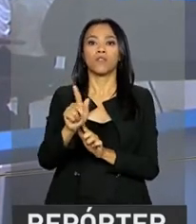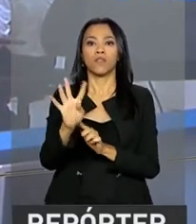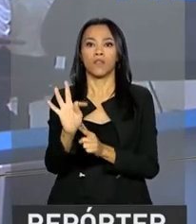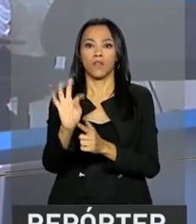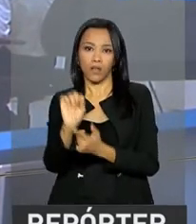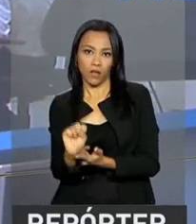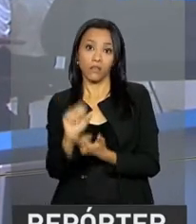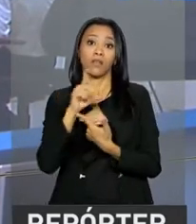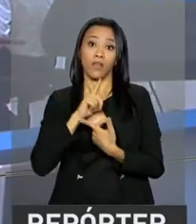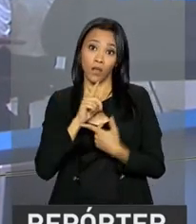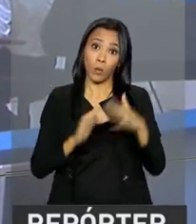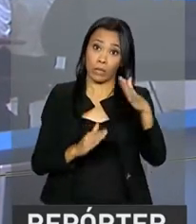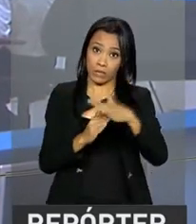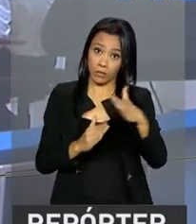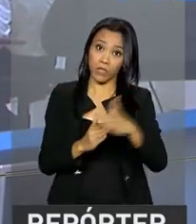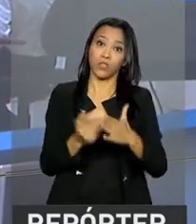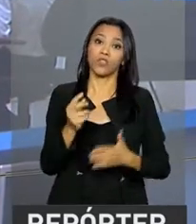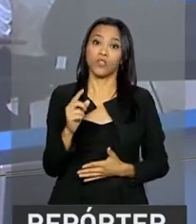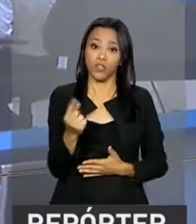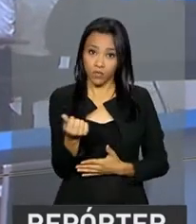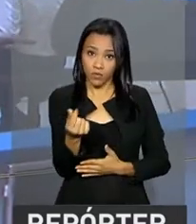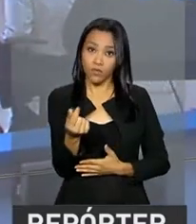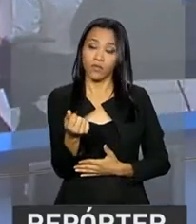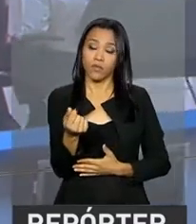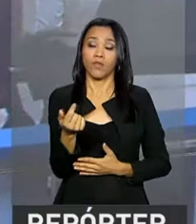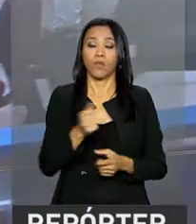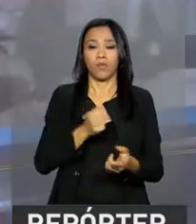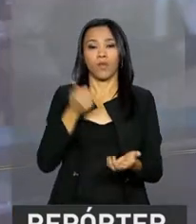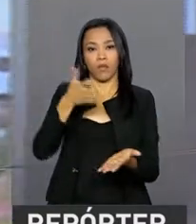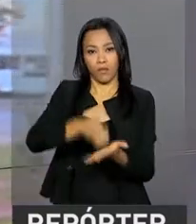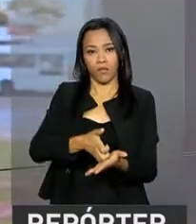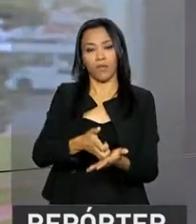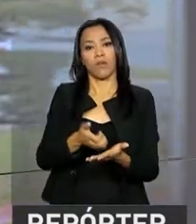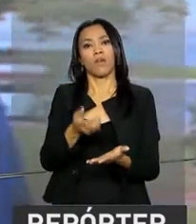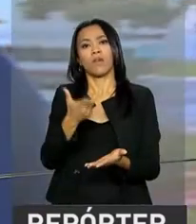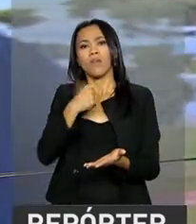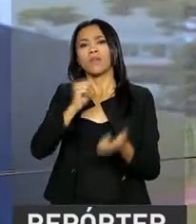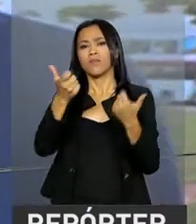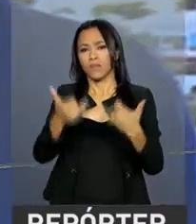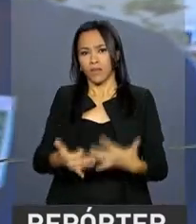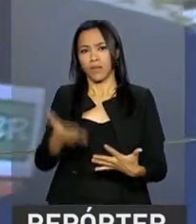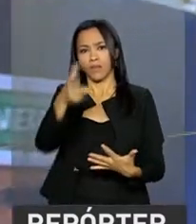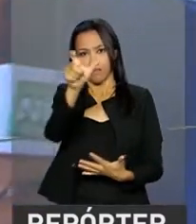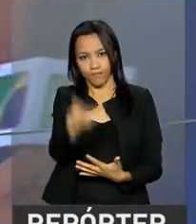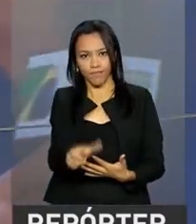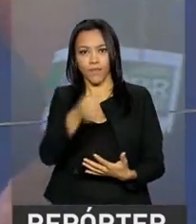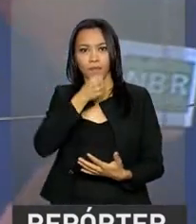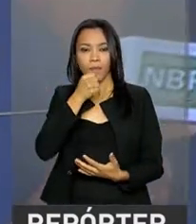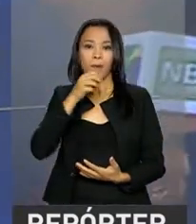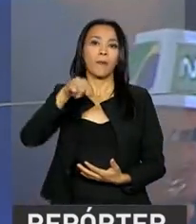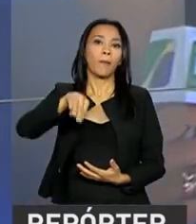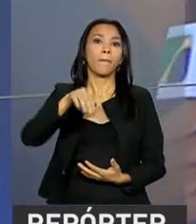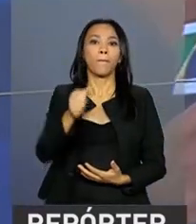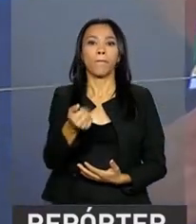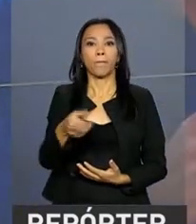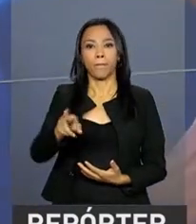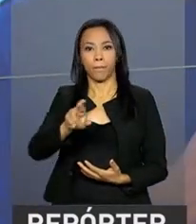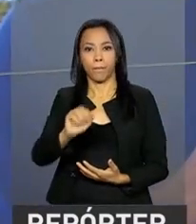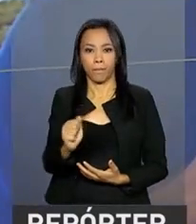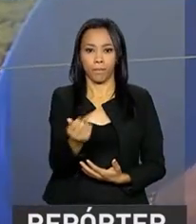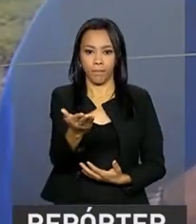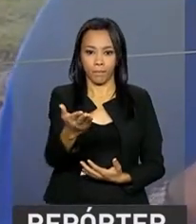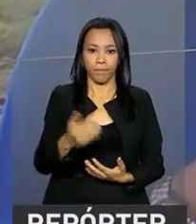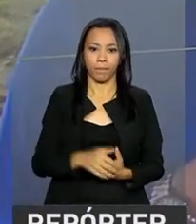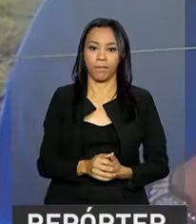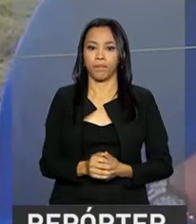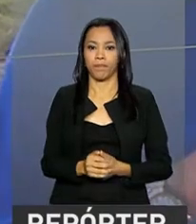novo limite de valor para o imóvel que vai explicar pra gente repórter maria que lupi olá marca mais uma vez